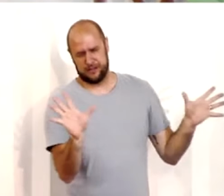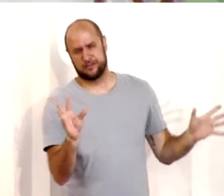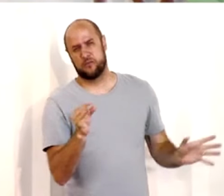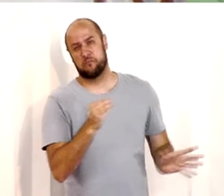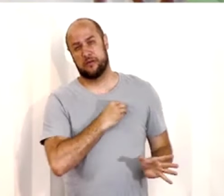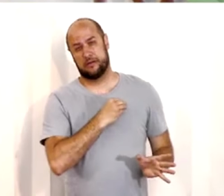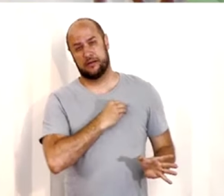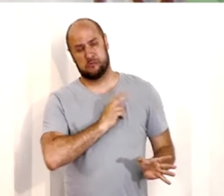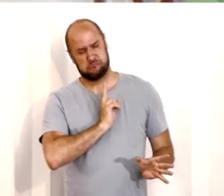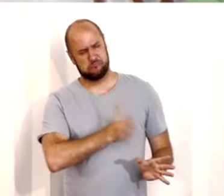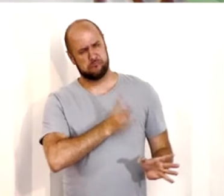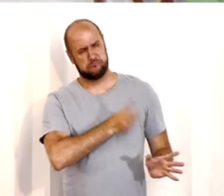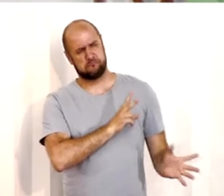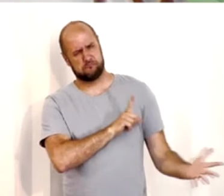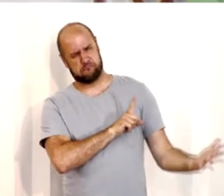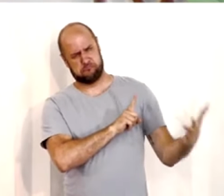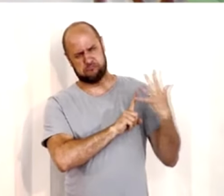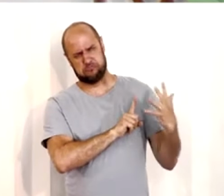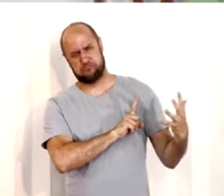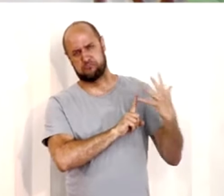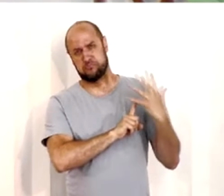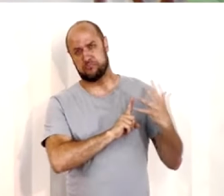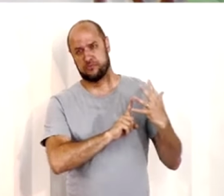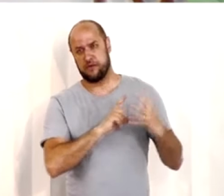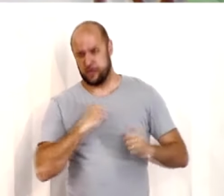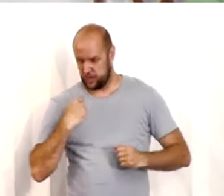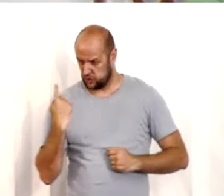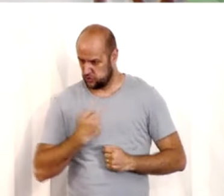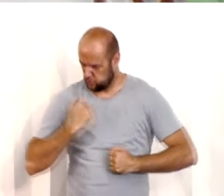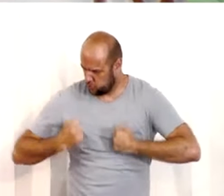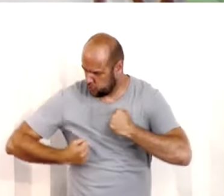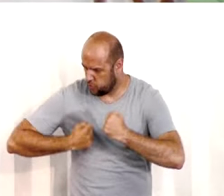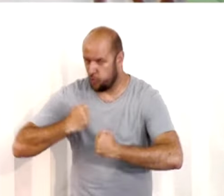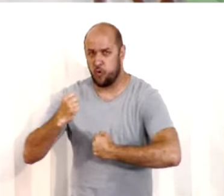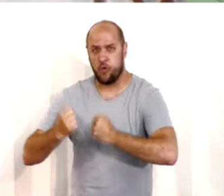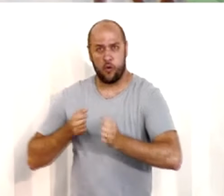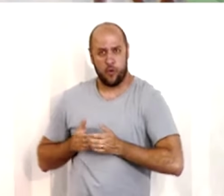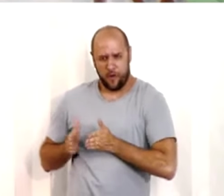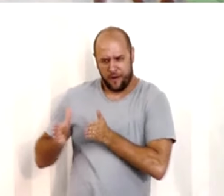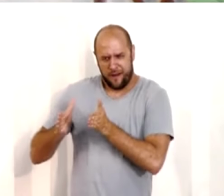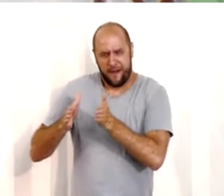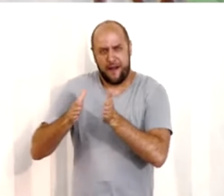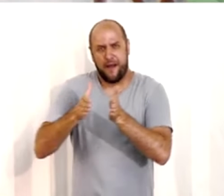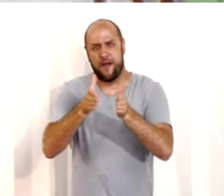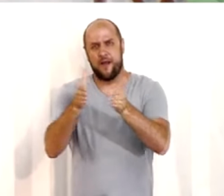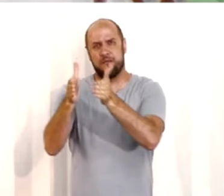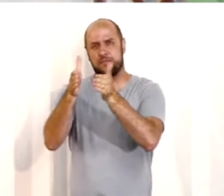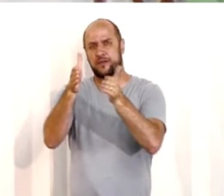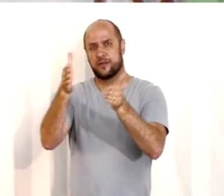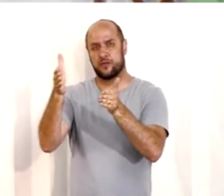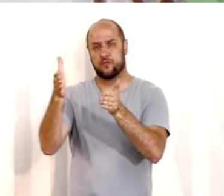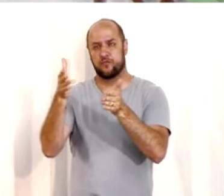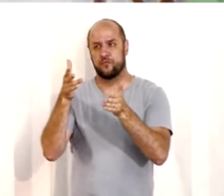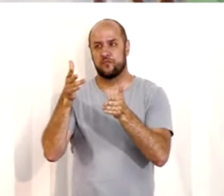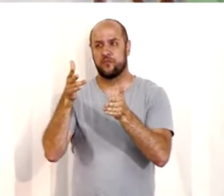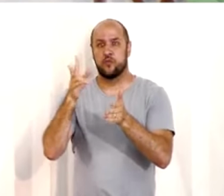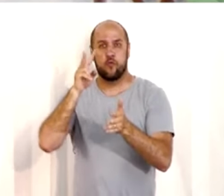tenazmente nos assedia, corramos com perseverança a carreira que nos está proposta,